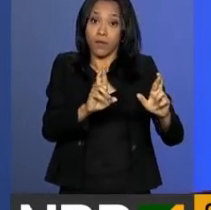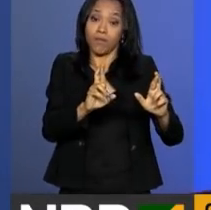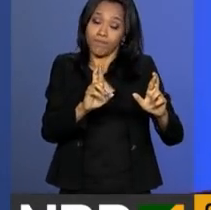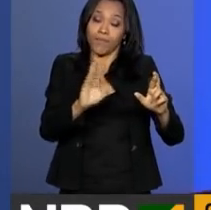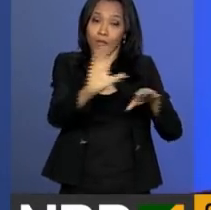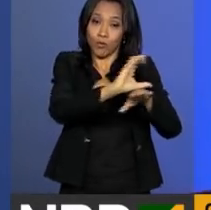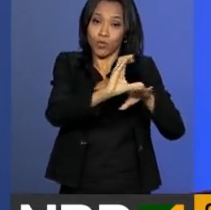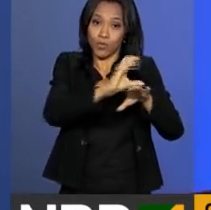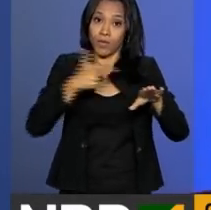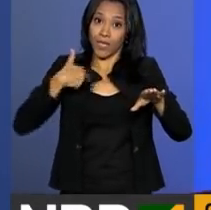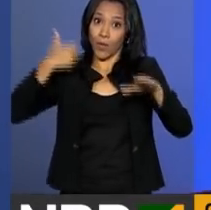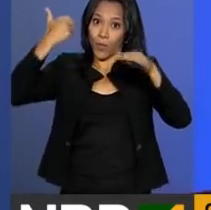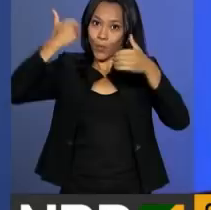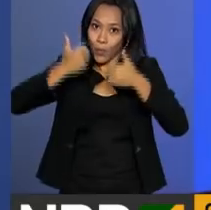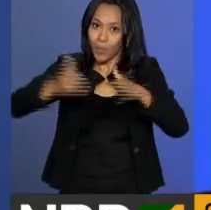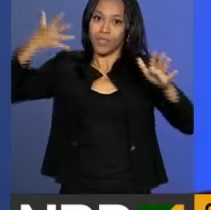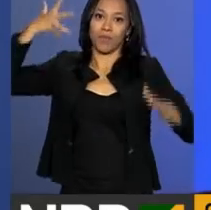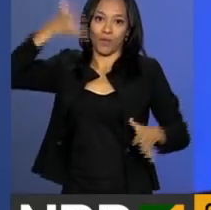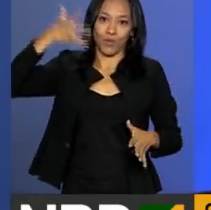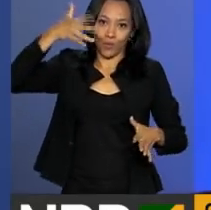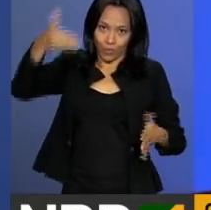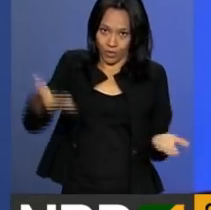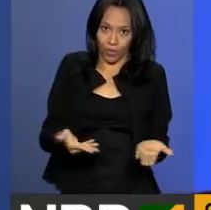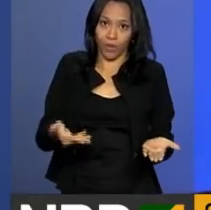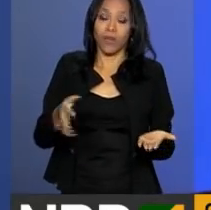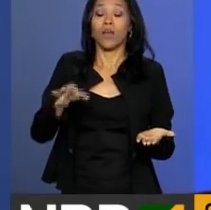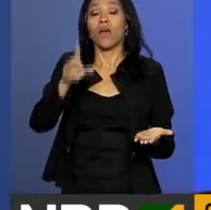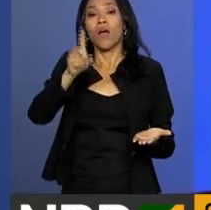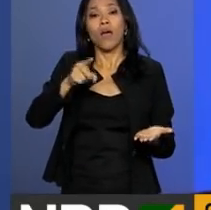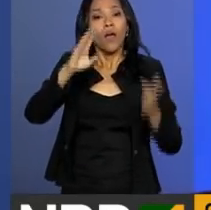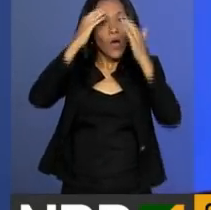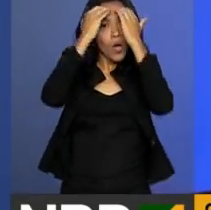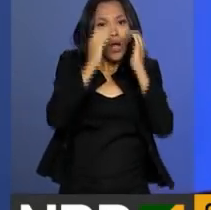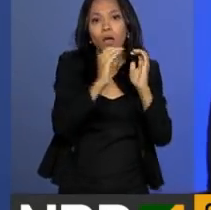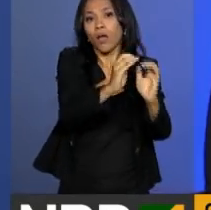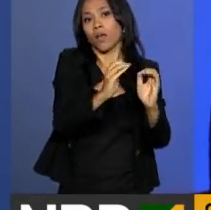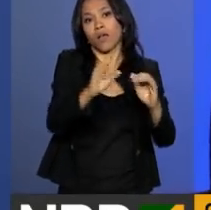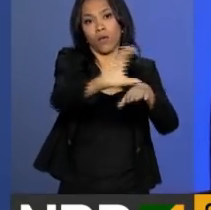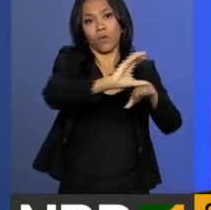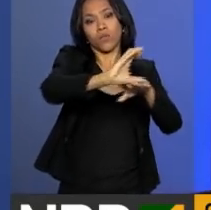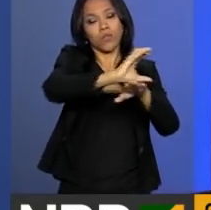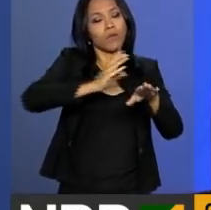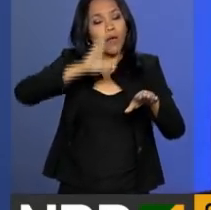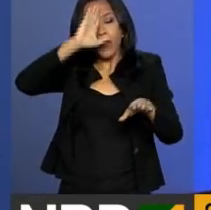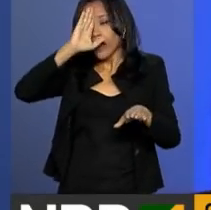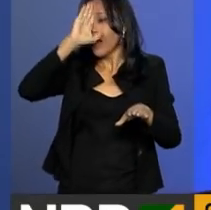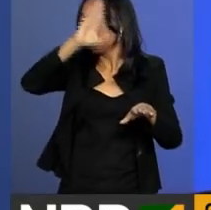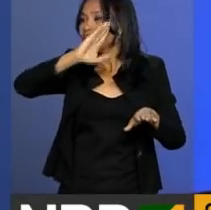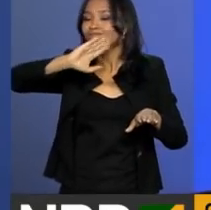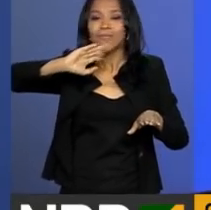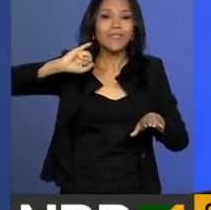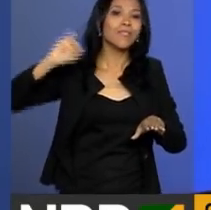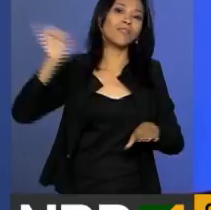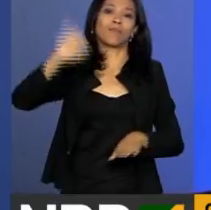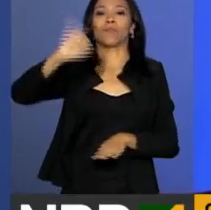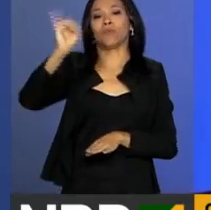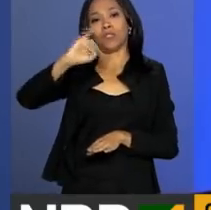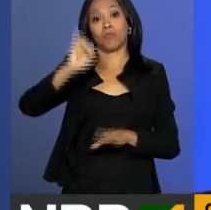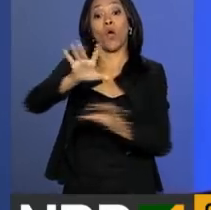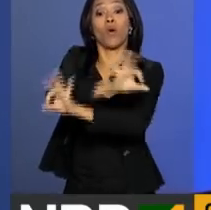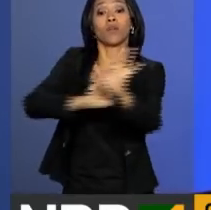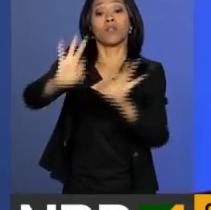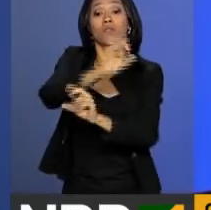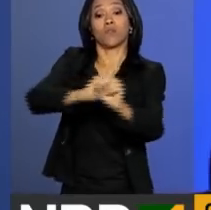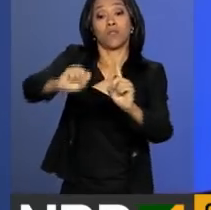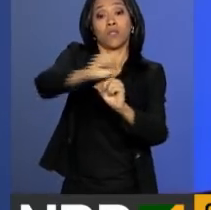palavras introdutórias é cumprir a constituição é fundamental para a organização da sociedade porque o direito só existe